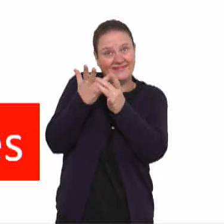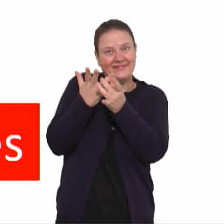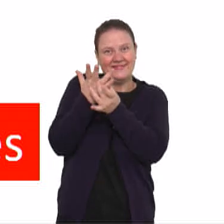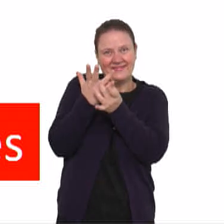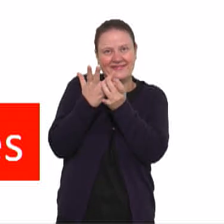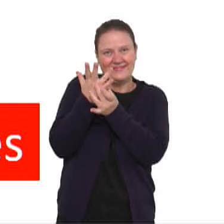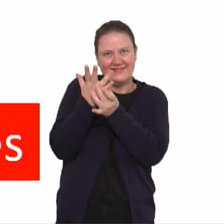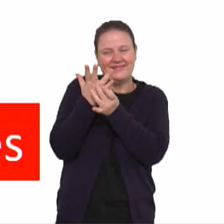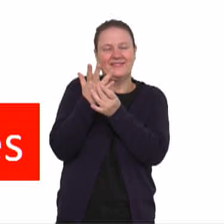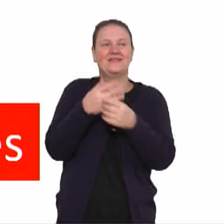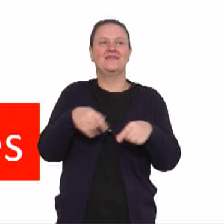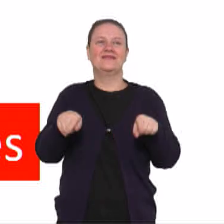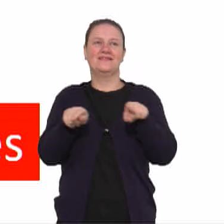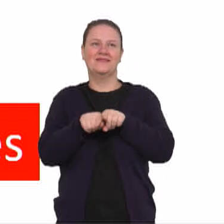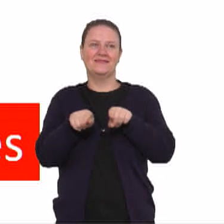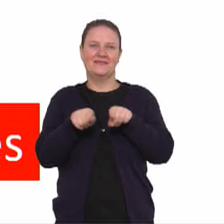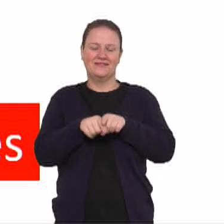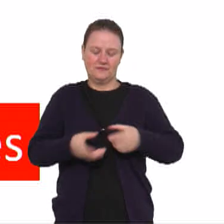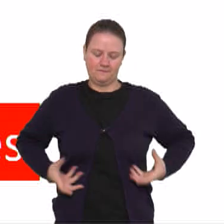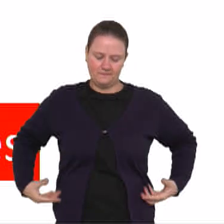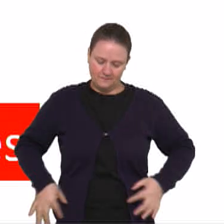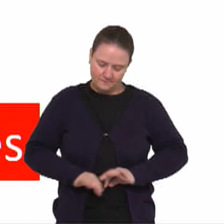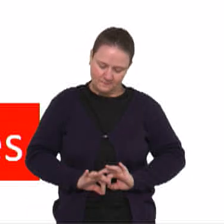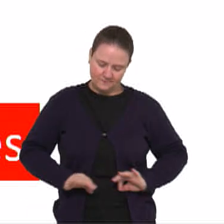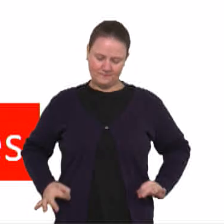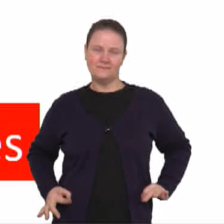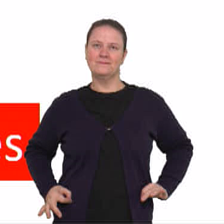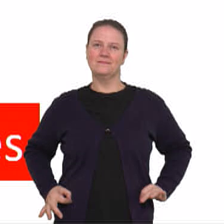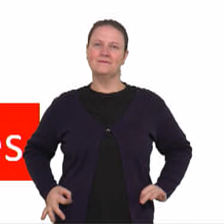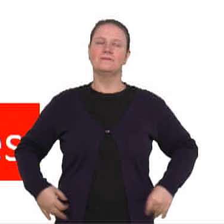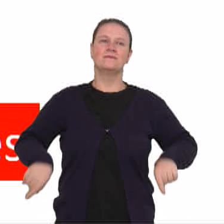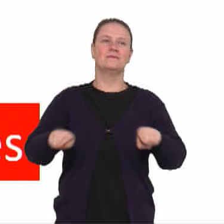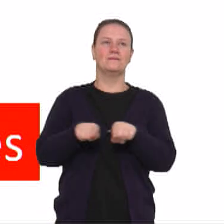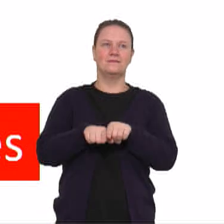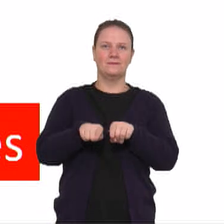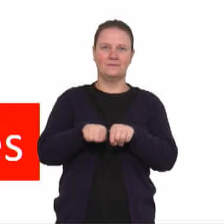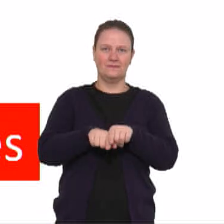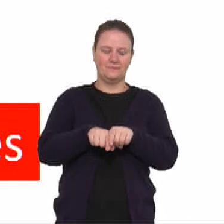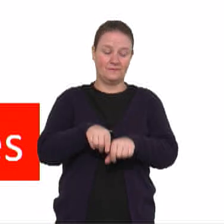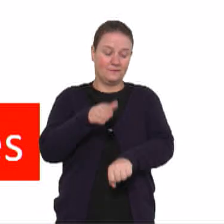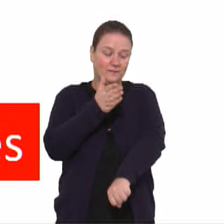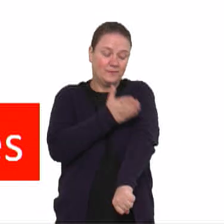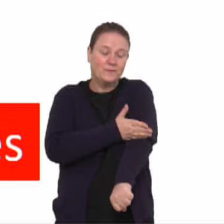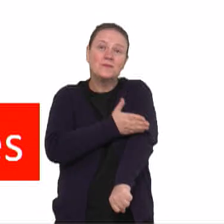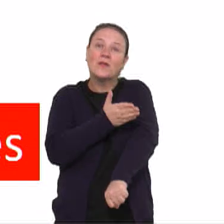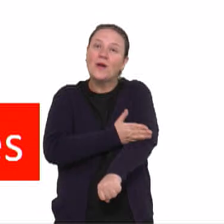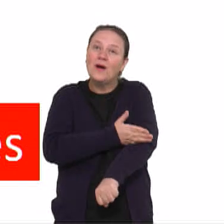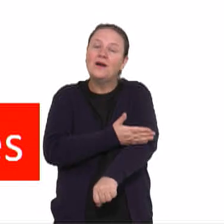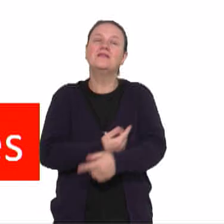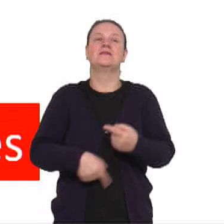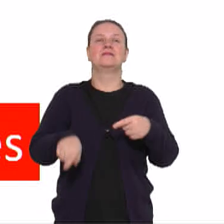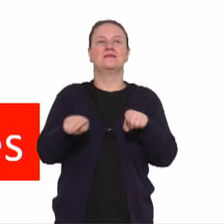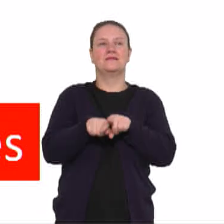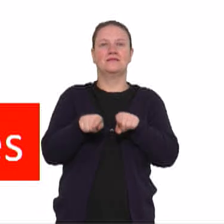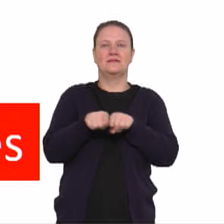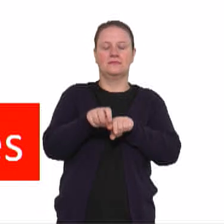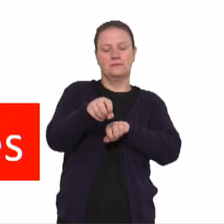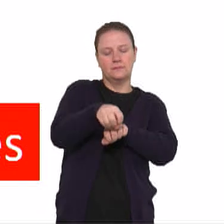anel. Belt, cinto. Boots, botas.